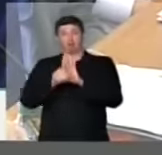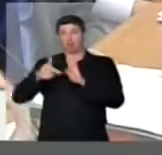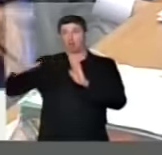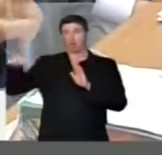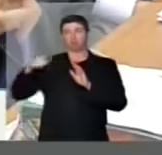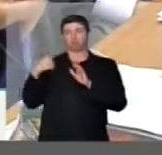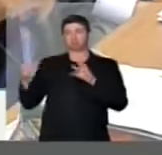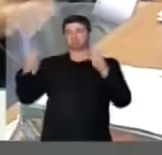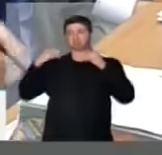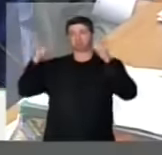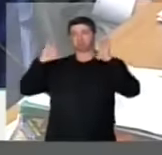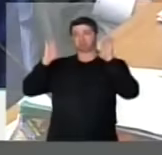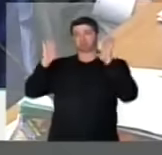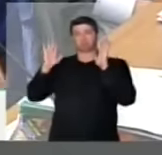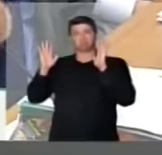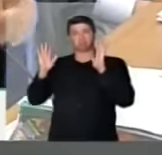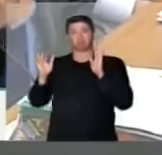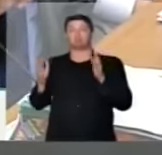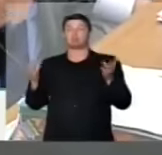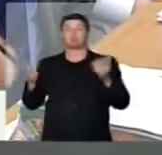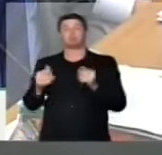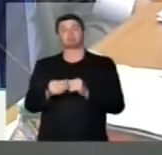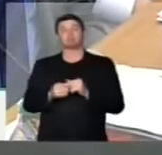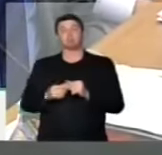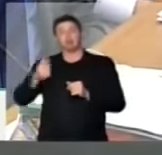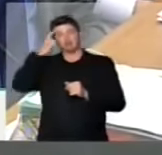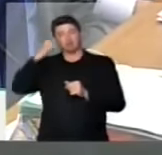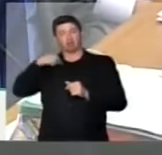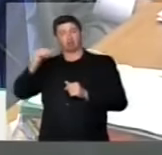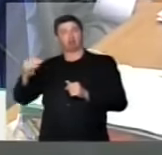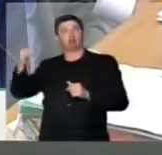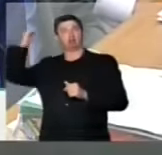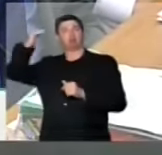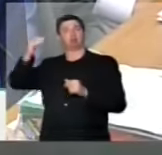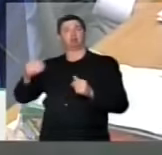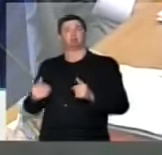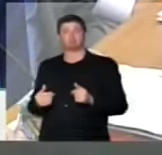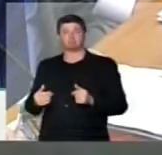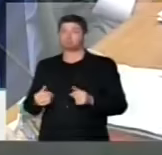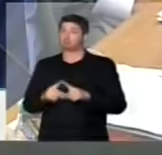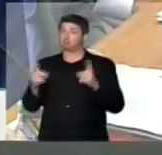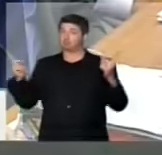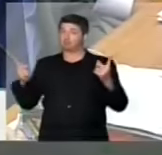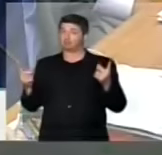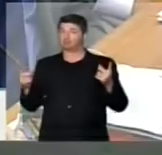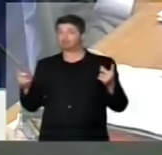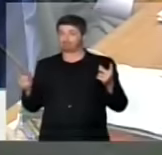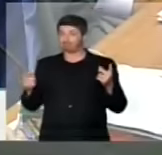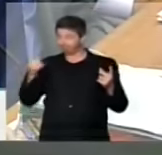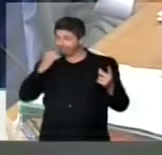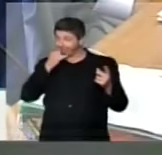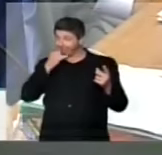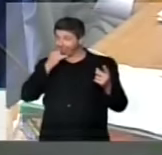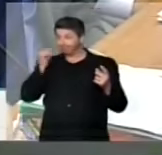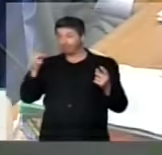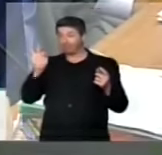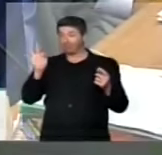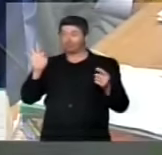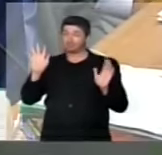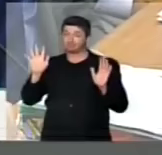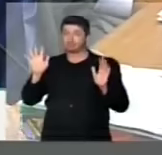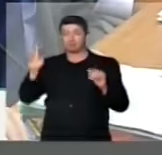outros, nunca para eles, que se julgam estar acima delas. Todavia, infelizmente para o PT,